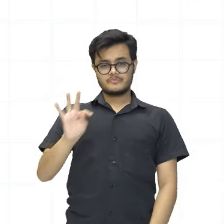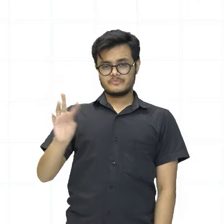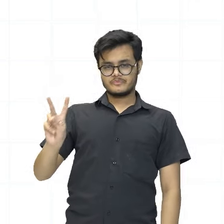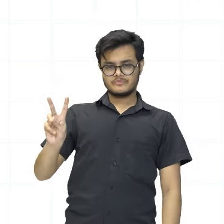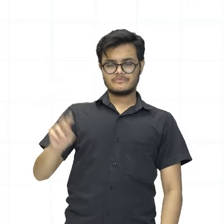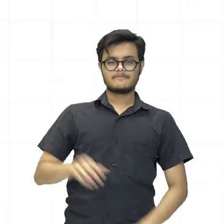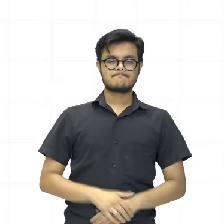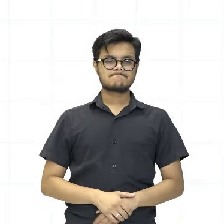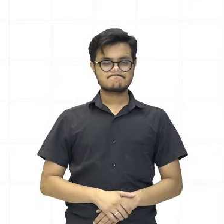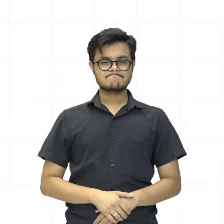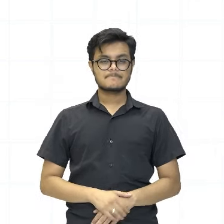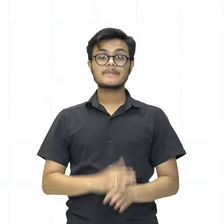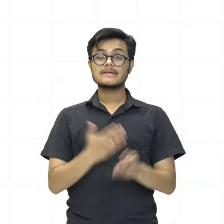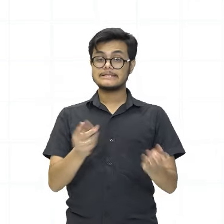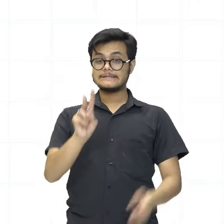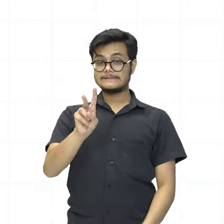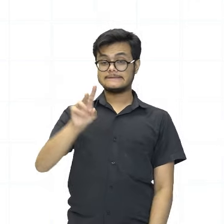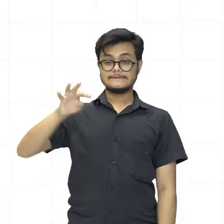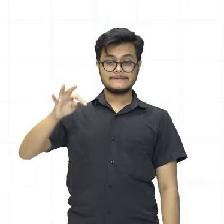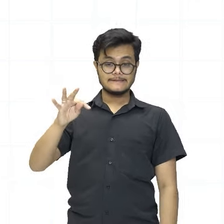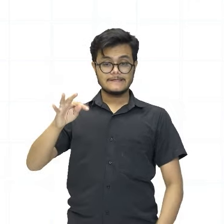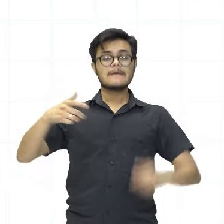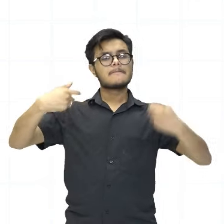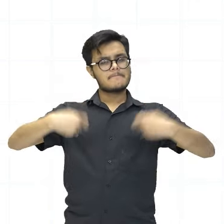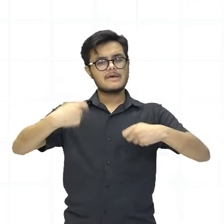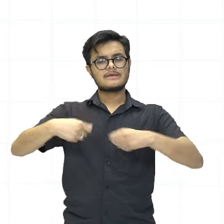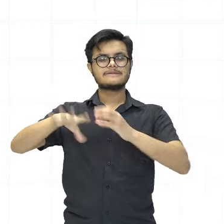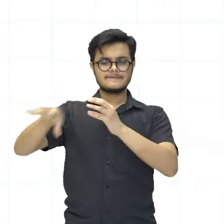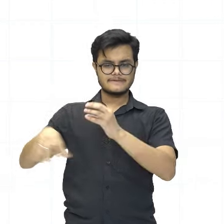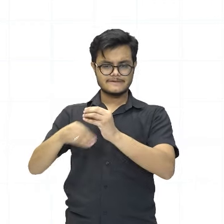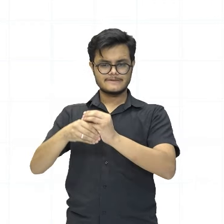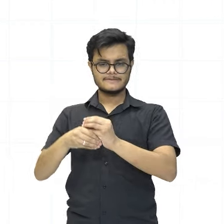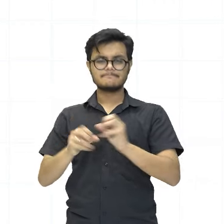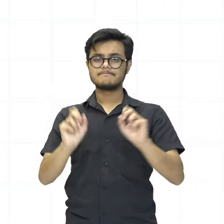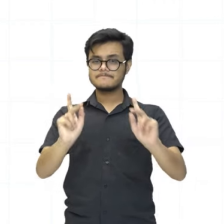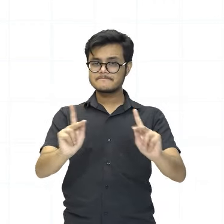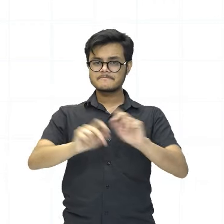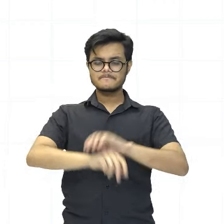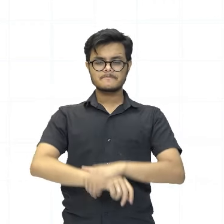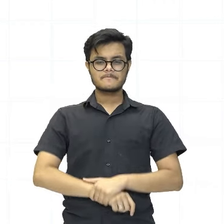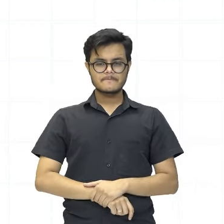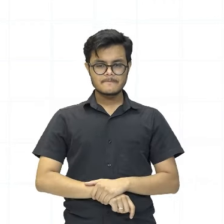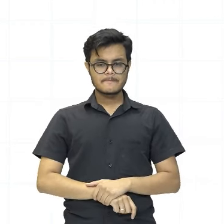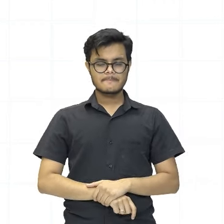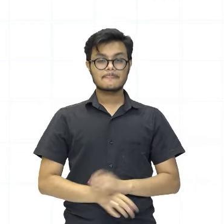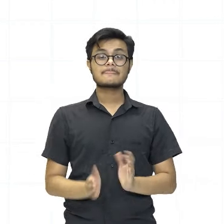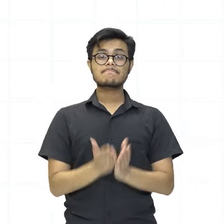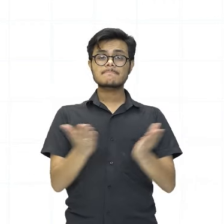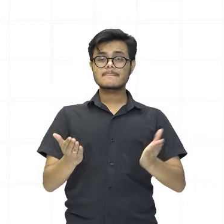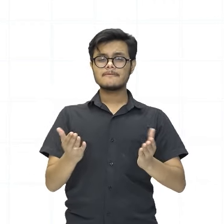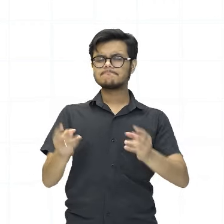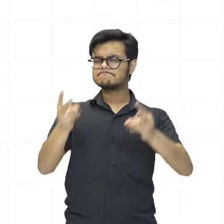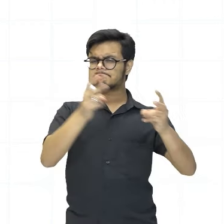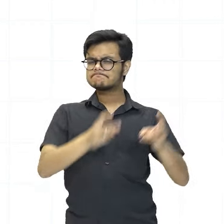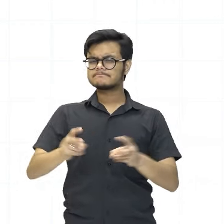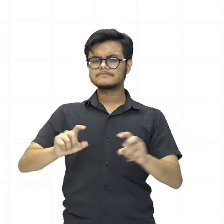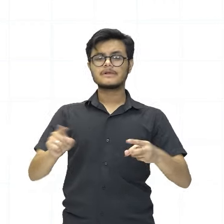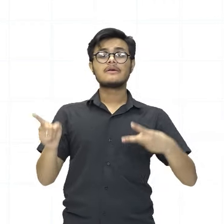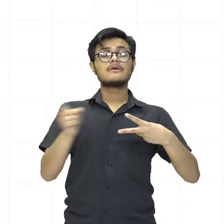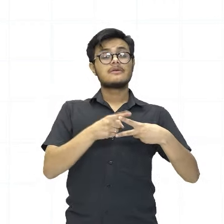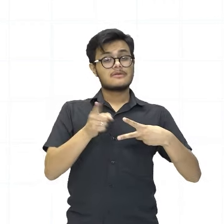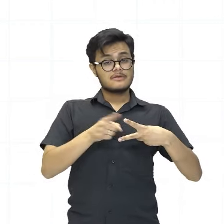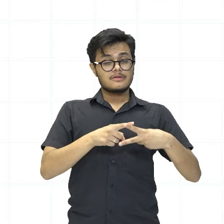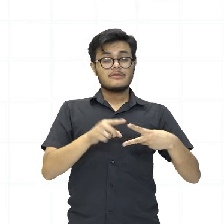transitivo Lembrando que verbo transitivo é aquele que precisa de complementação Ok então Olhem só primeiro tipo é o